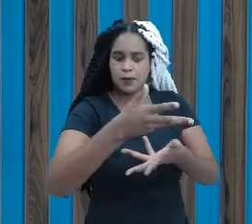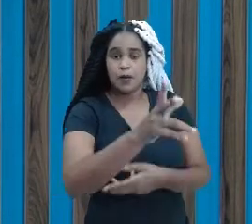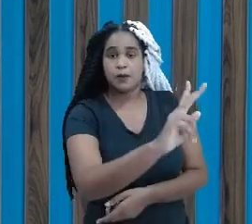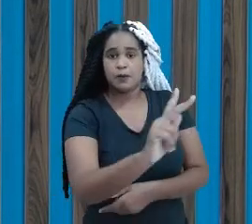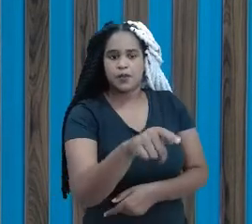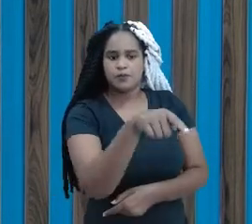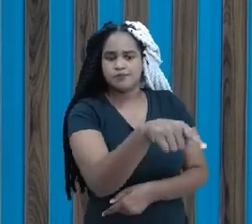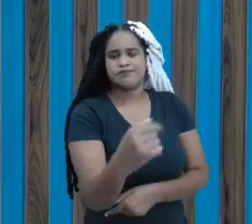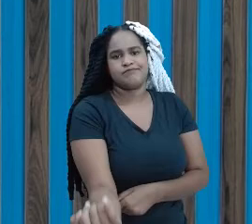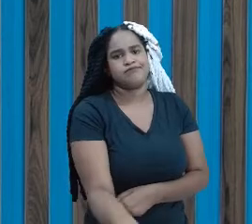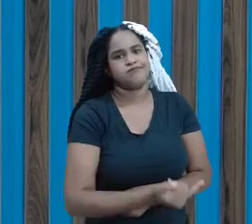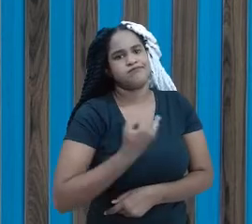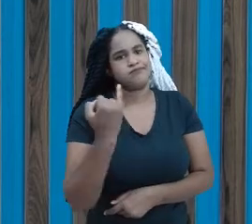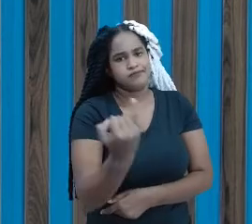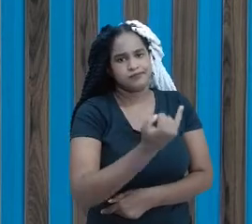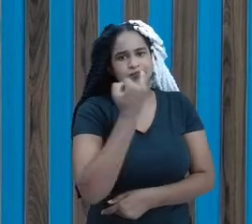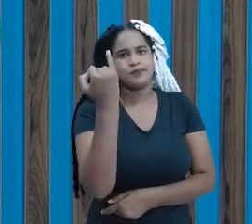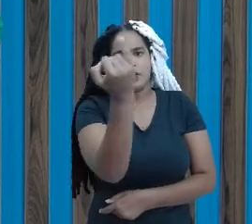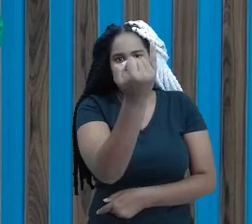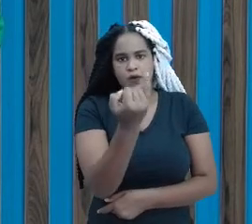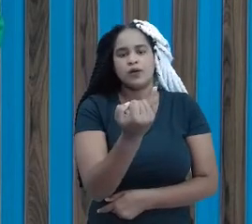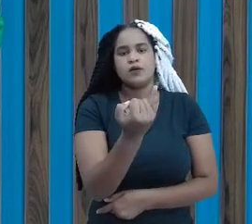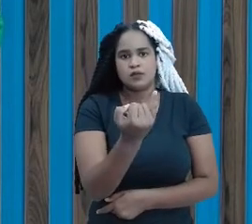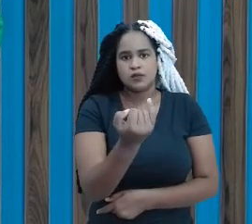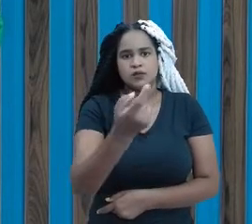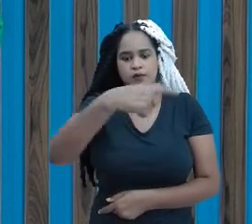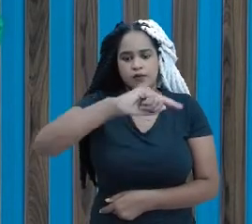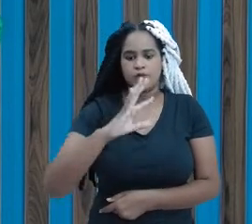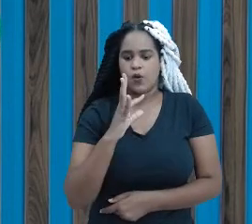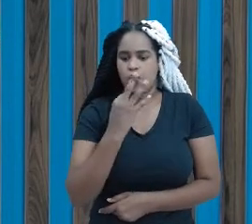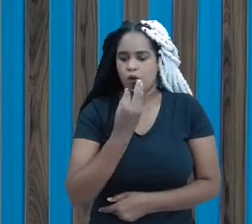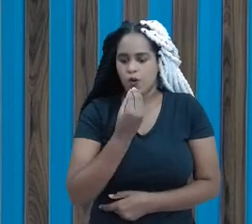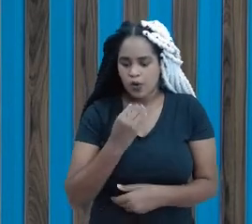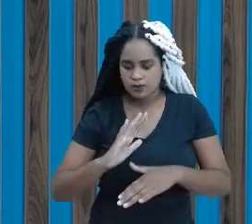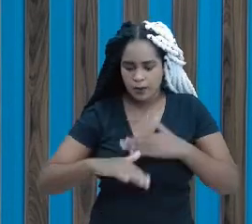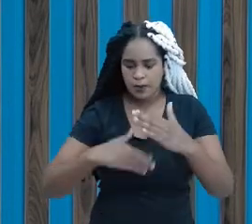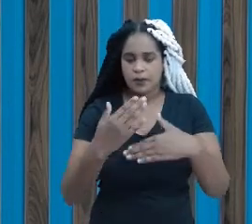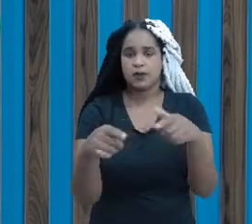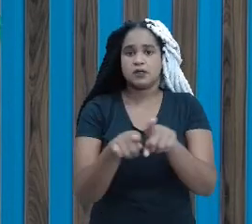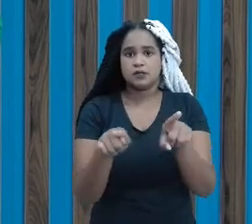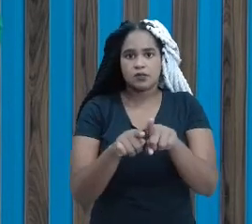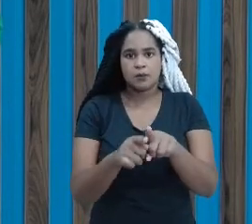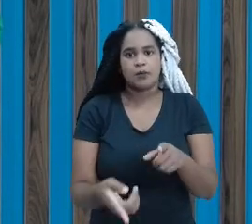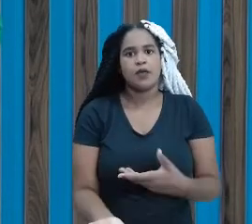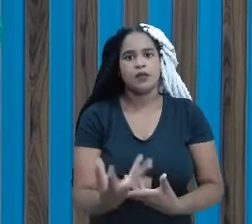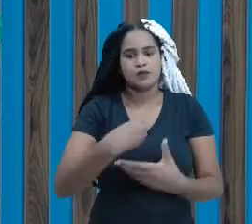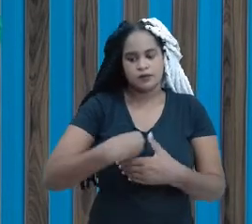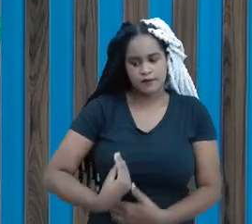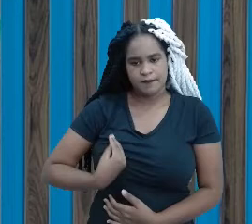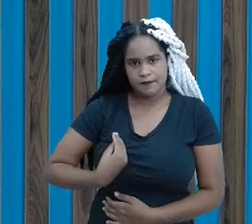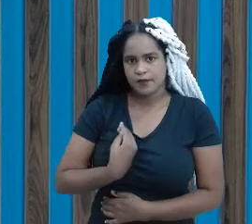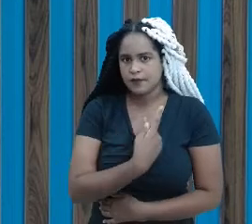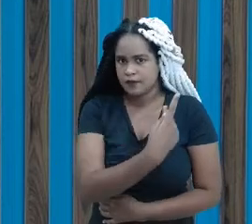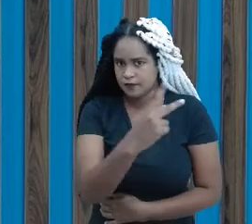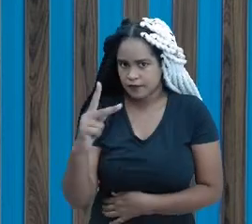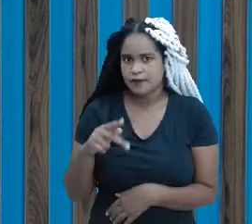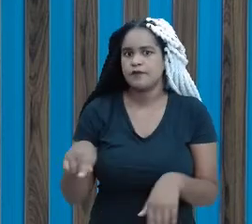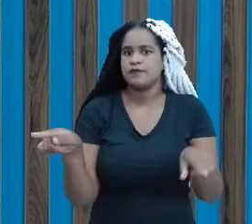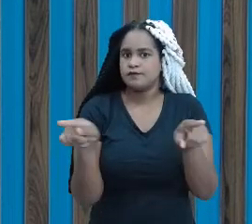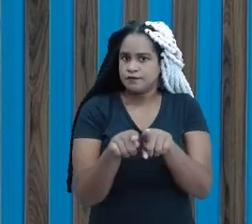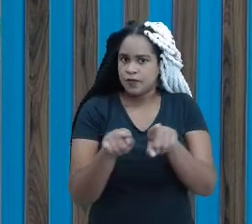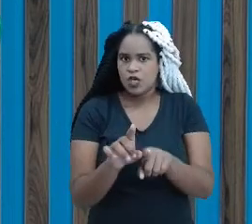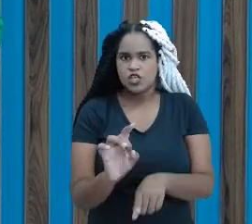um agente importantíssimo na sua formação, inclusive pessoal, viu? Não só, né, essa